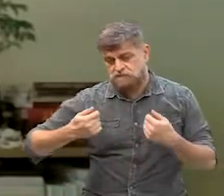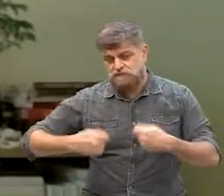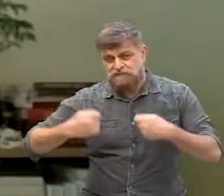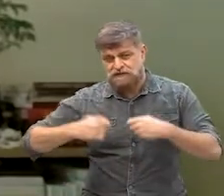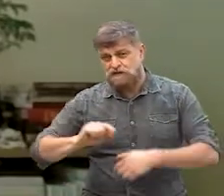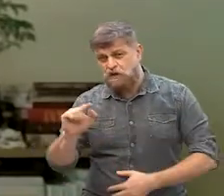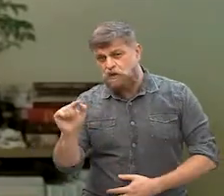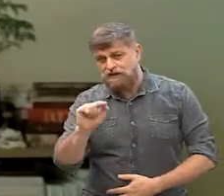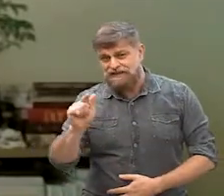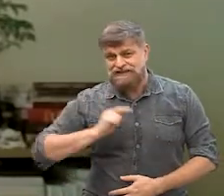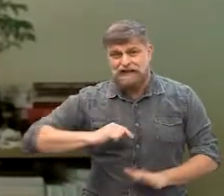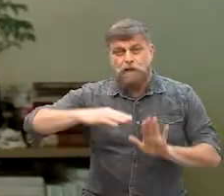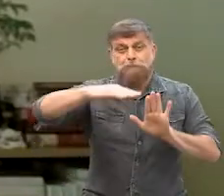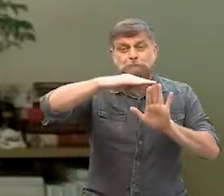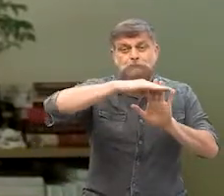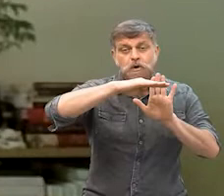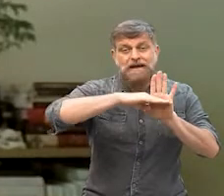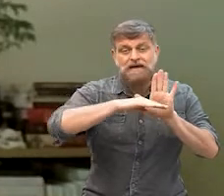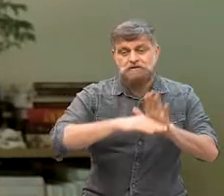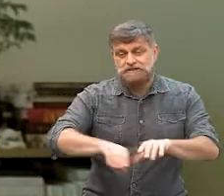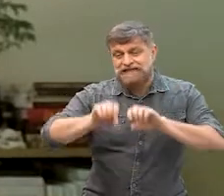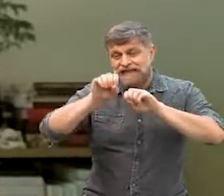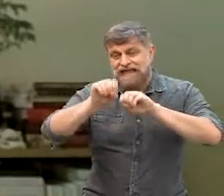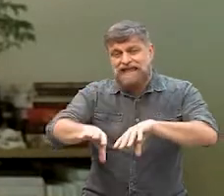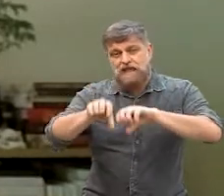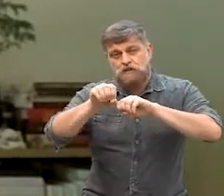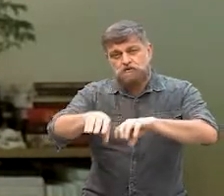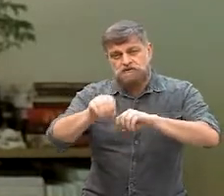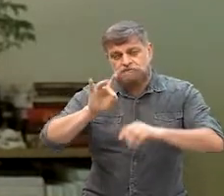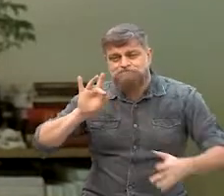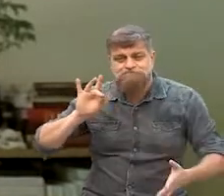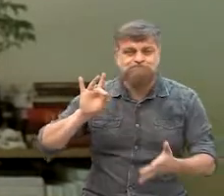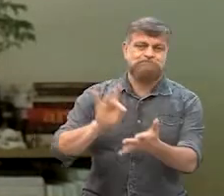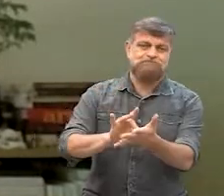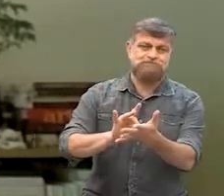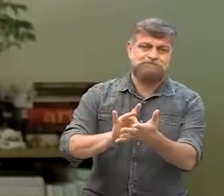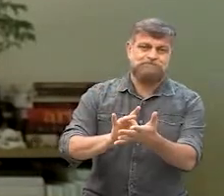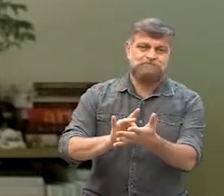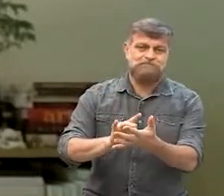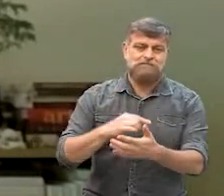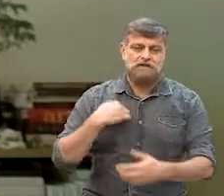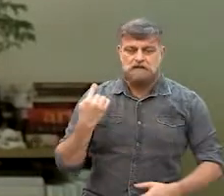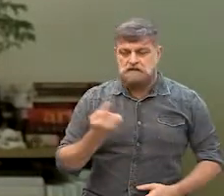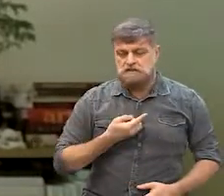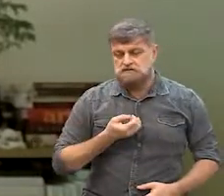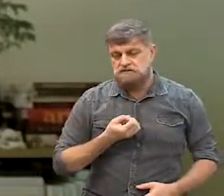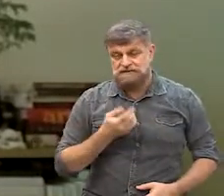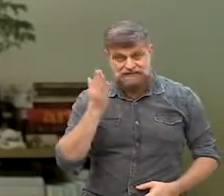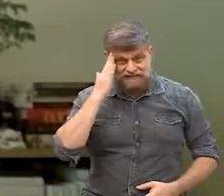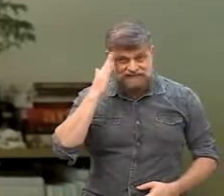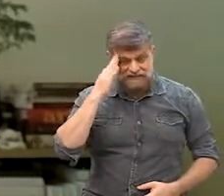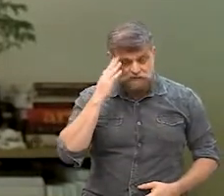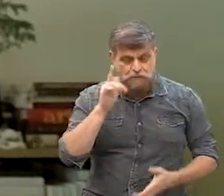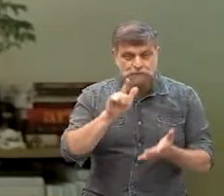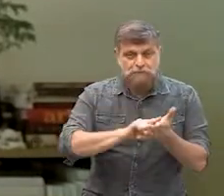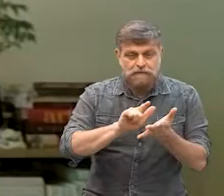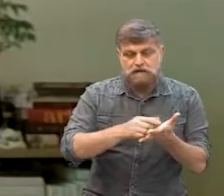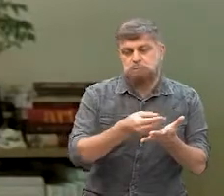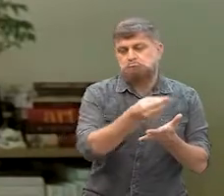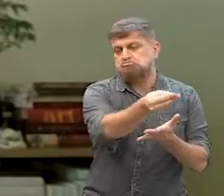de um programa educacional, né, verdadeiro, não um programa informacional, onde você tem um folder e